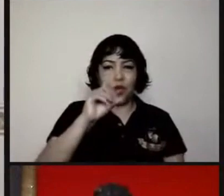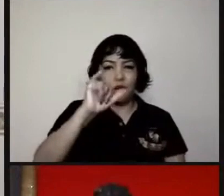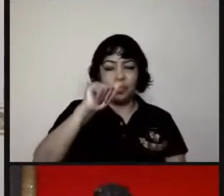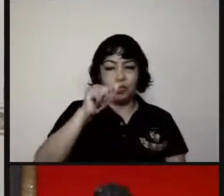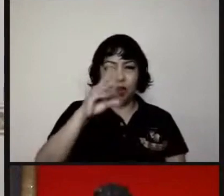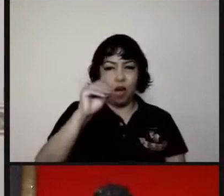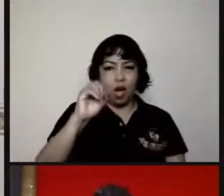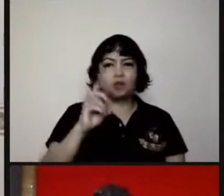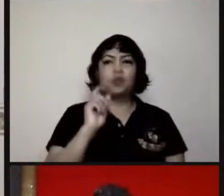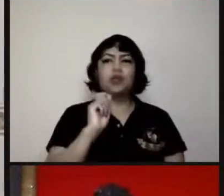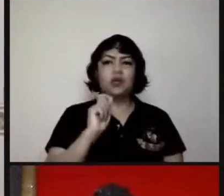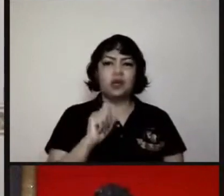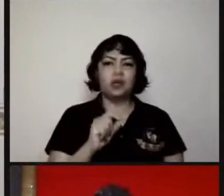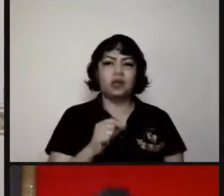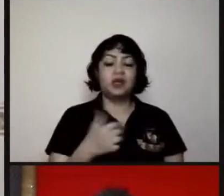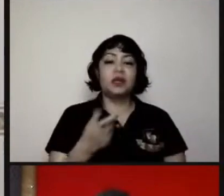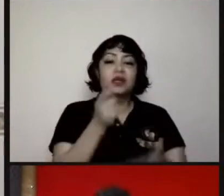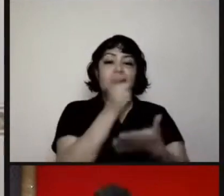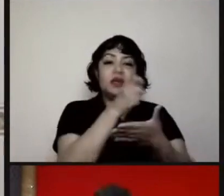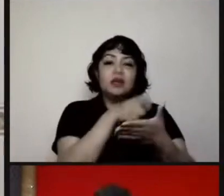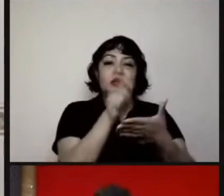é essa coisa assim de que escrever